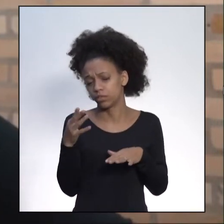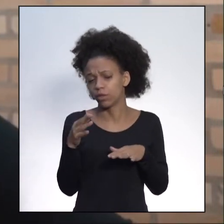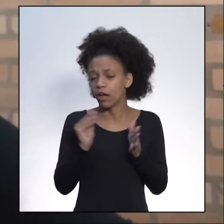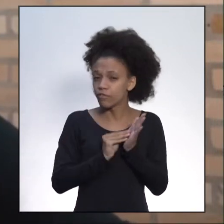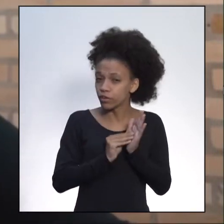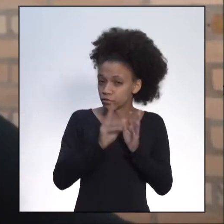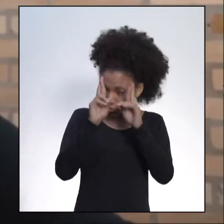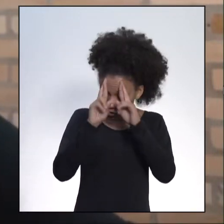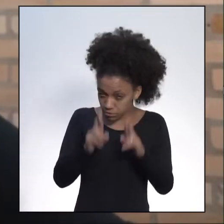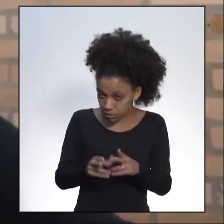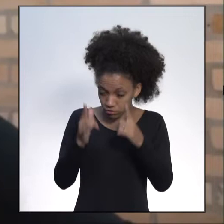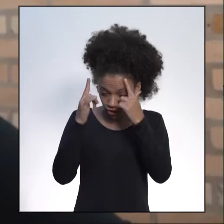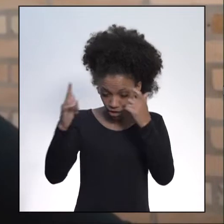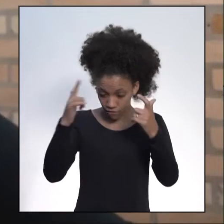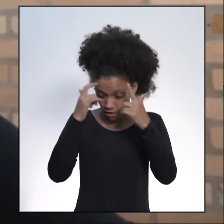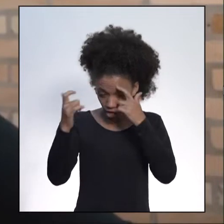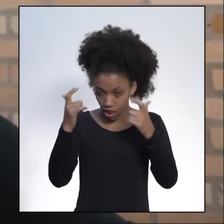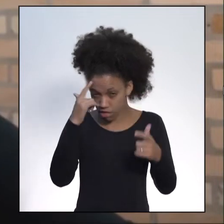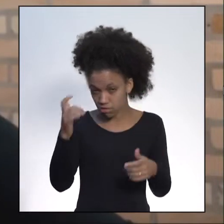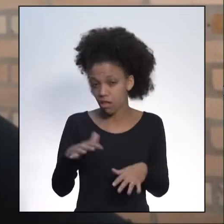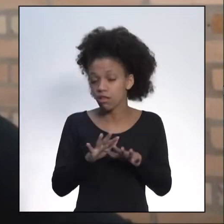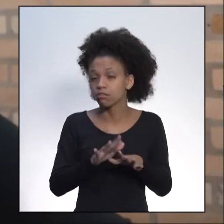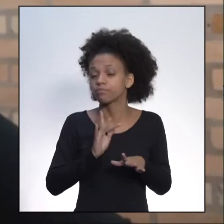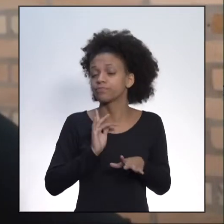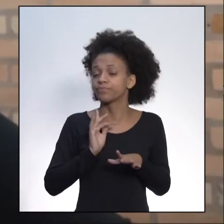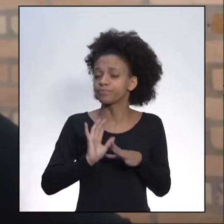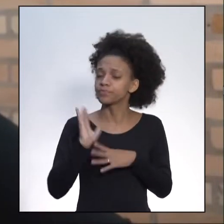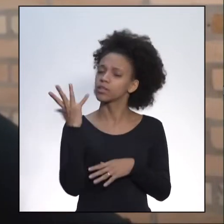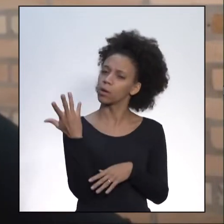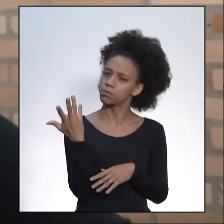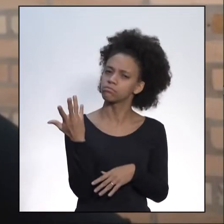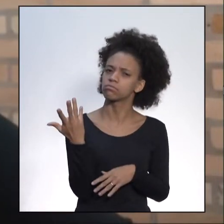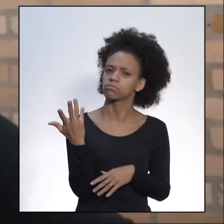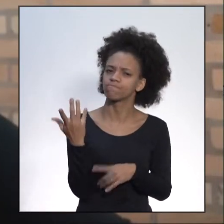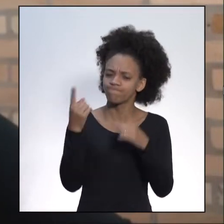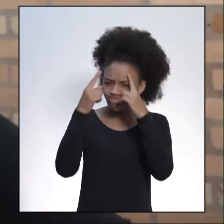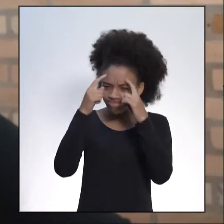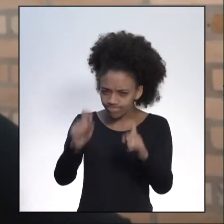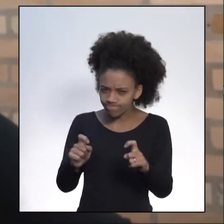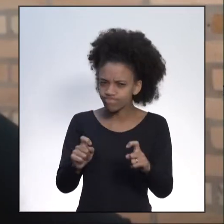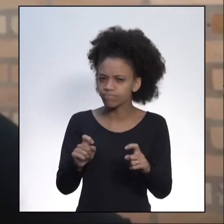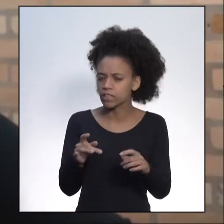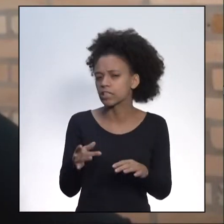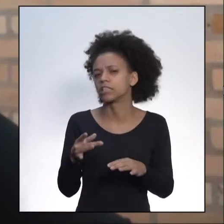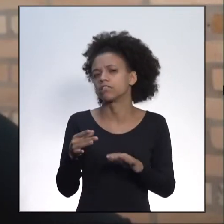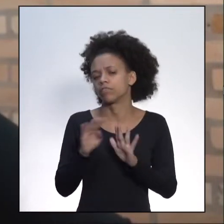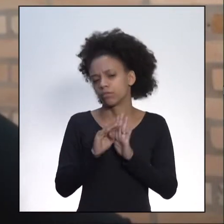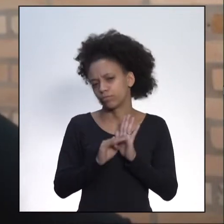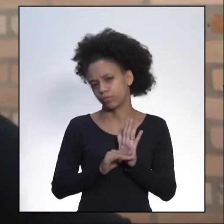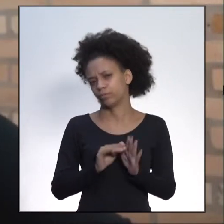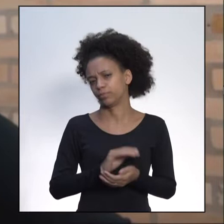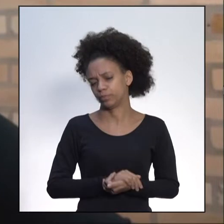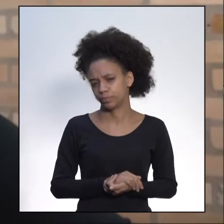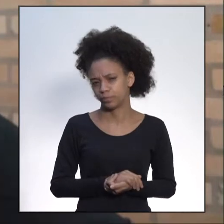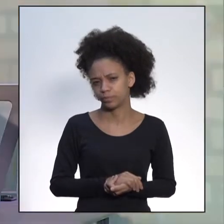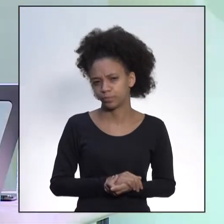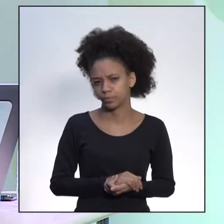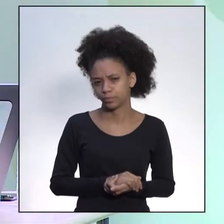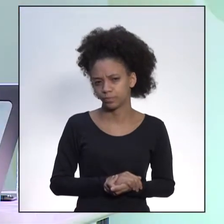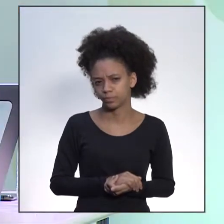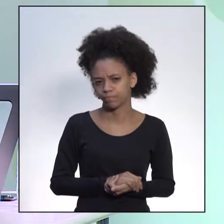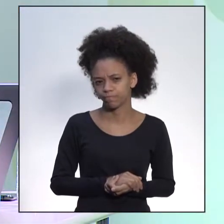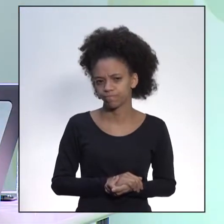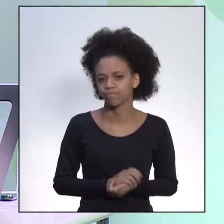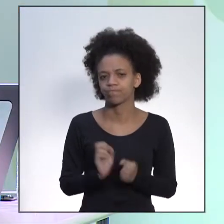desrespeito, dessas violências, né, que acontecem nessa fala via chat pelos alunos.